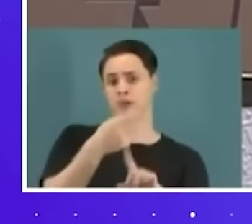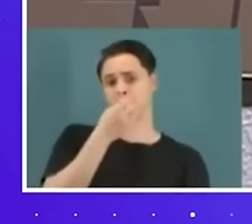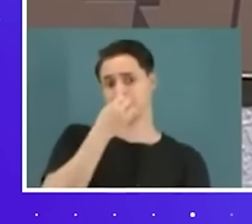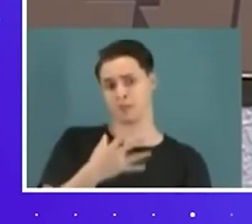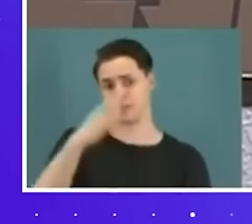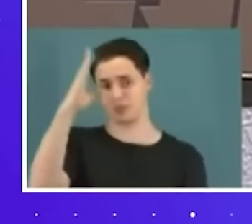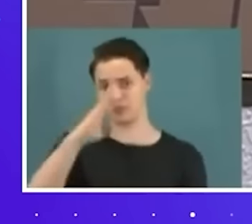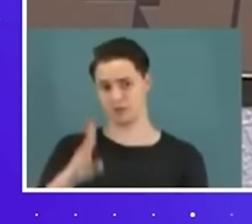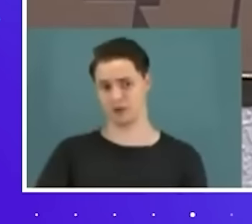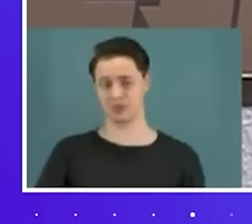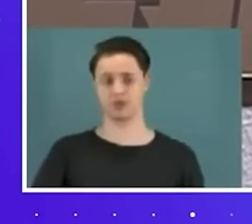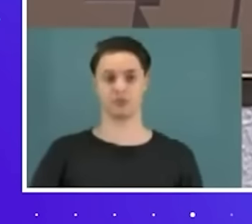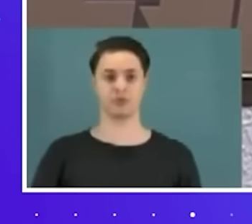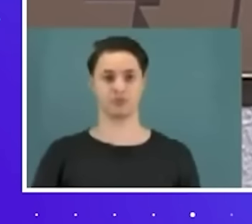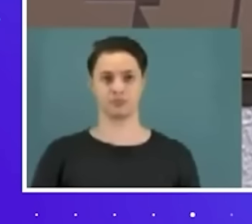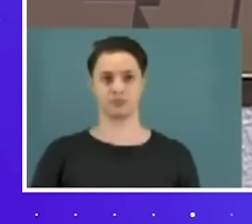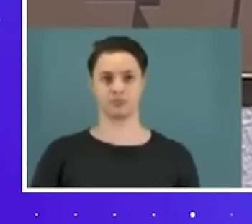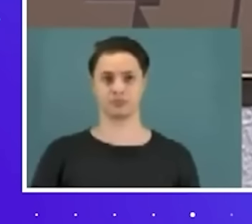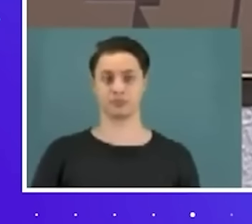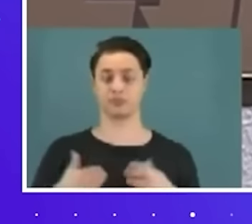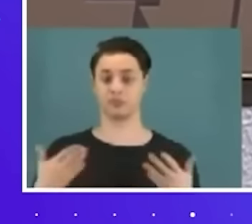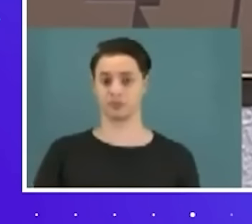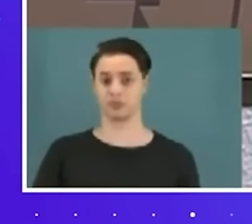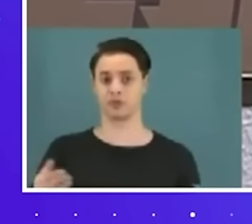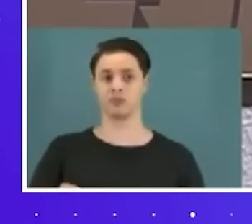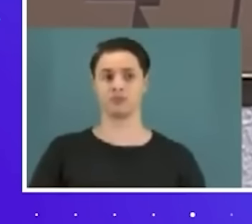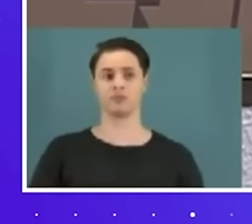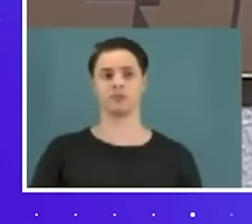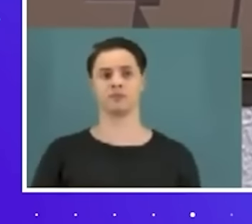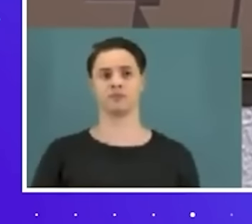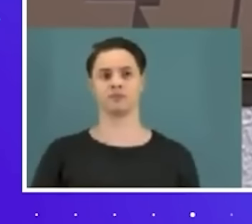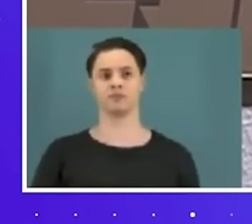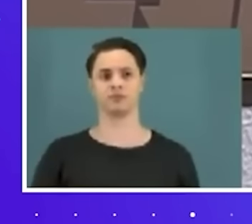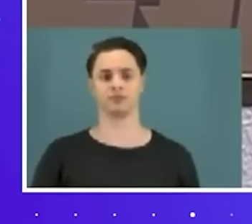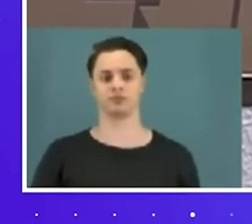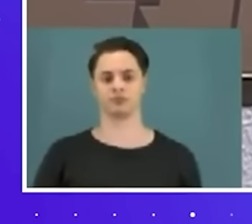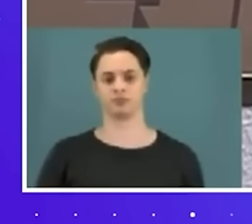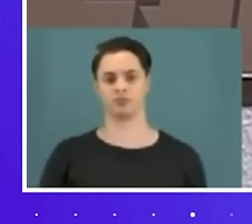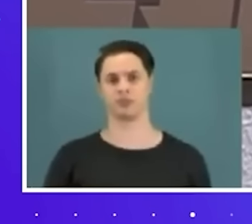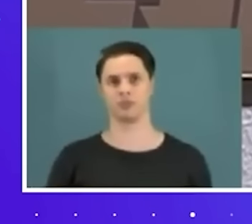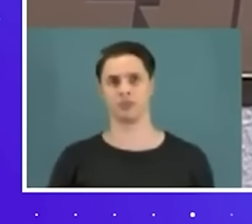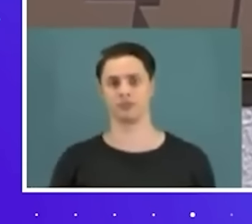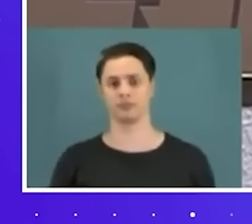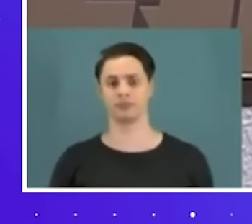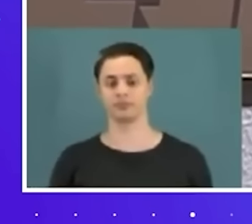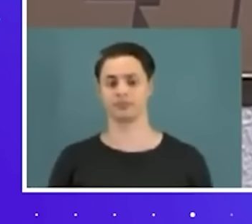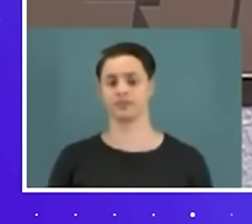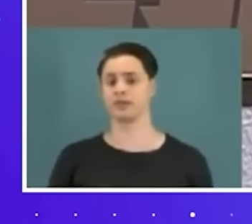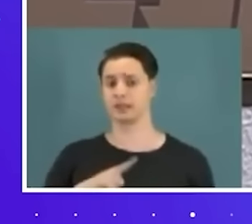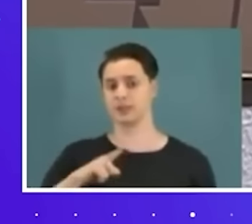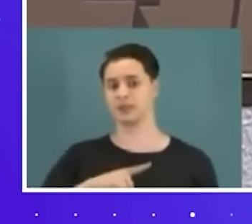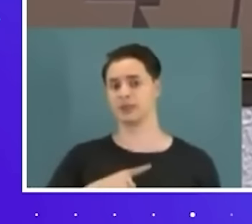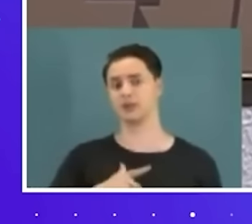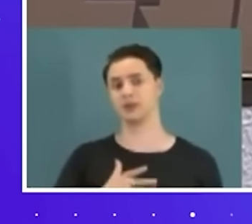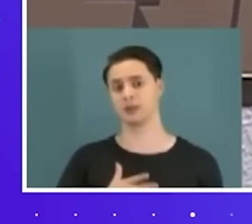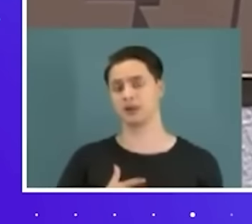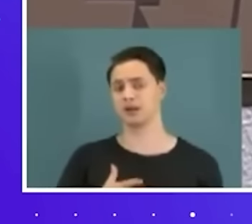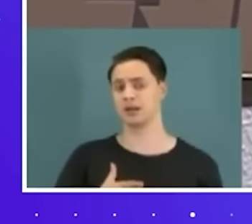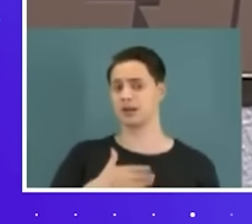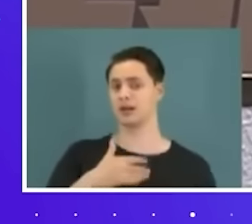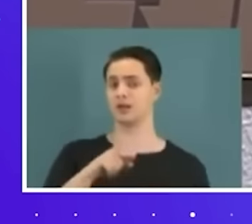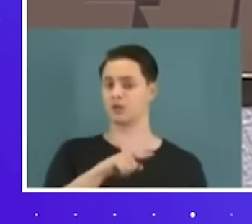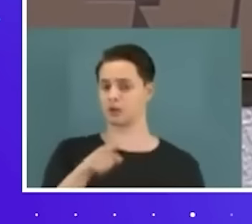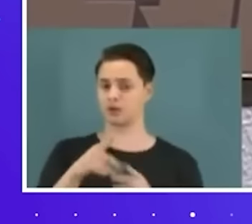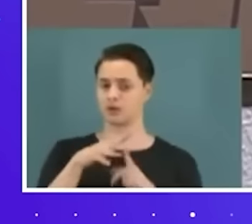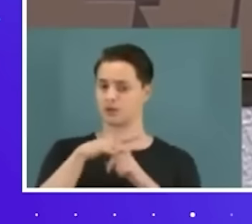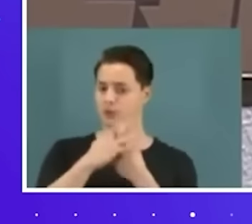Brasília para prestar depoimento e apresentar os relatórios da good game que ele diz embasar acusações de manipulação